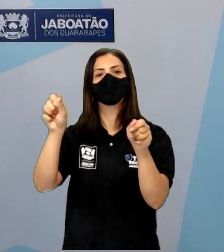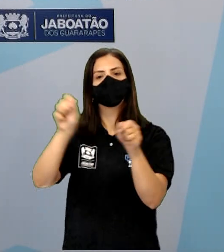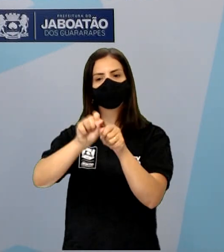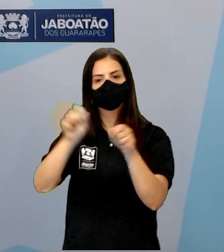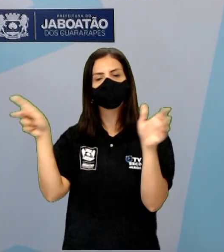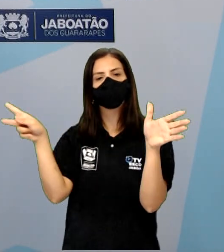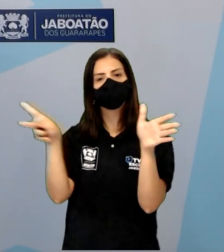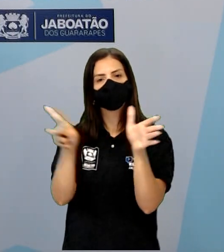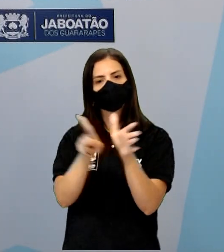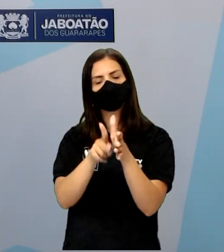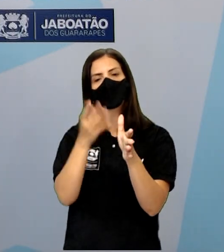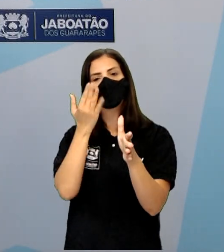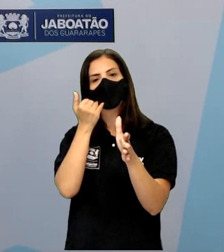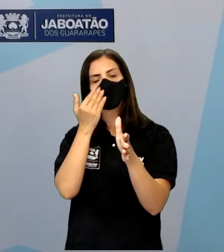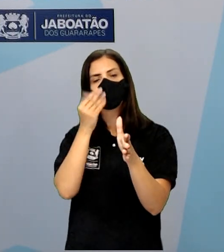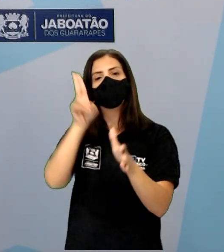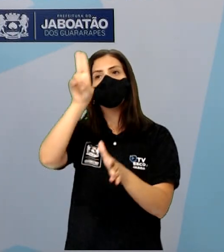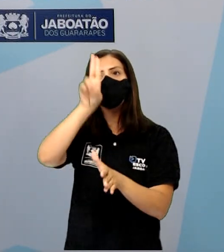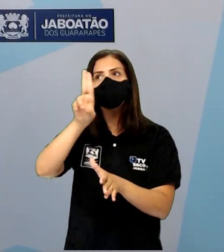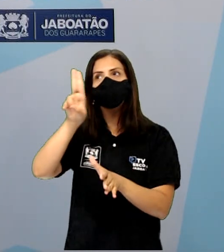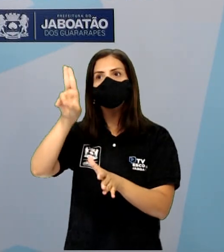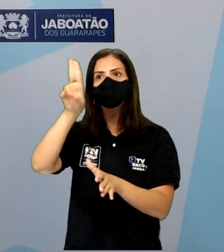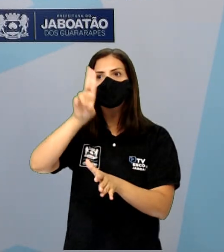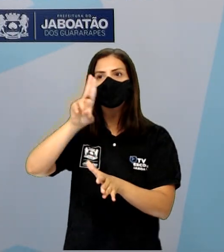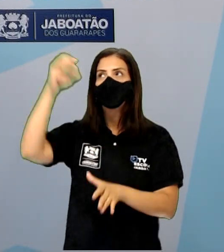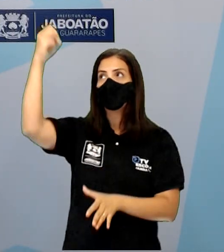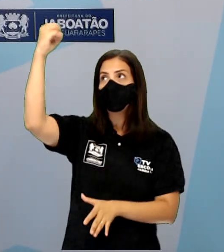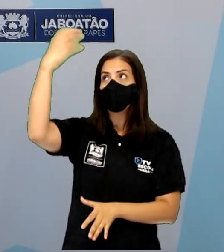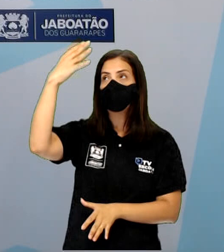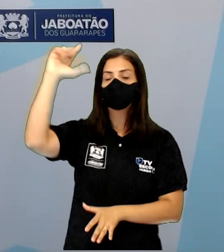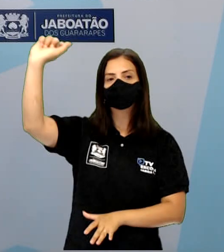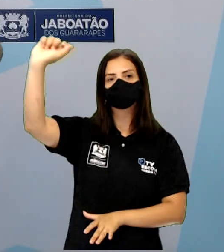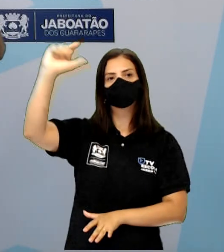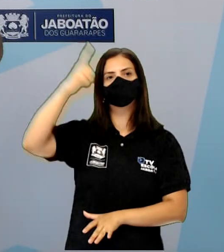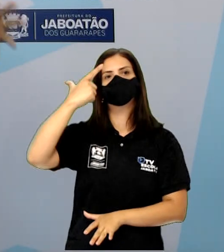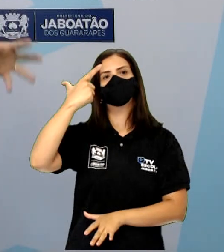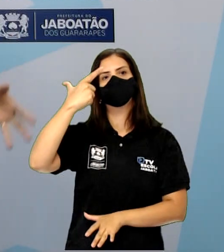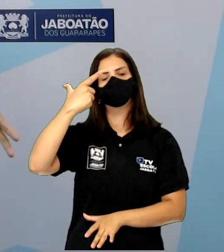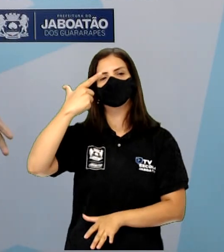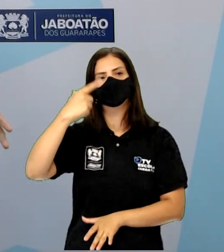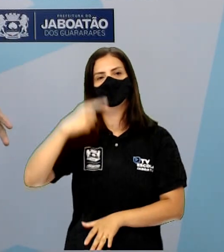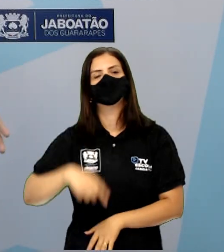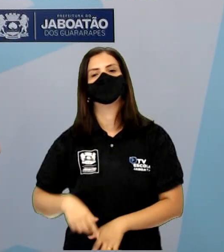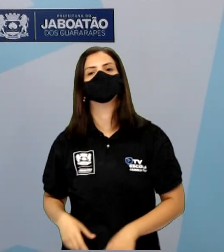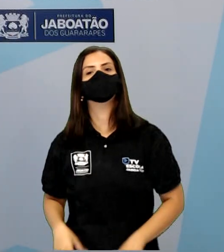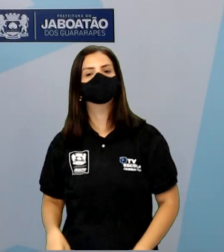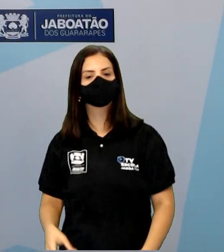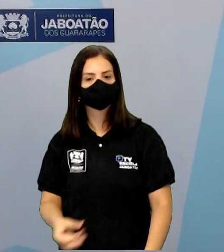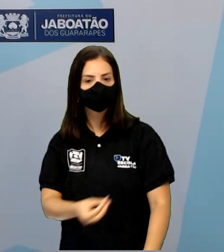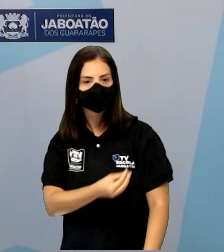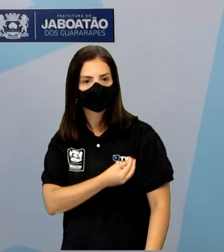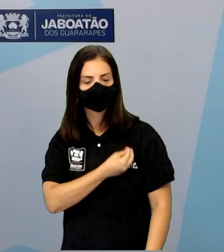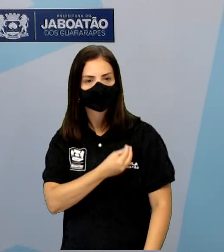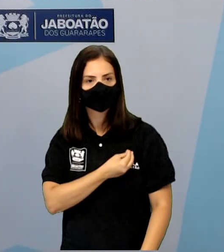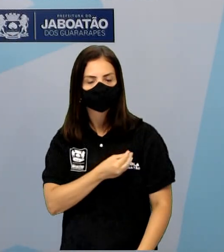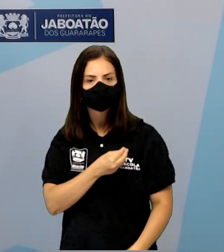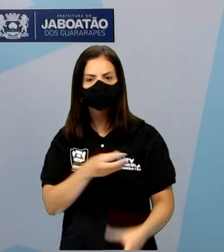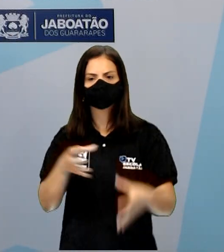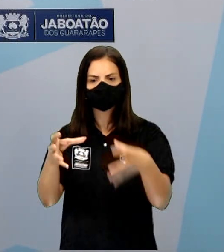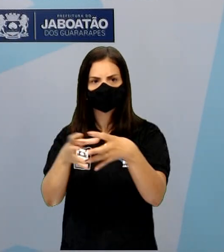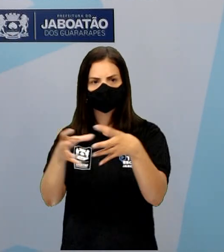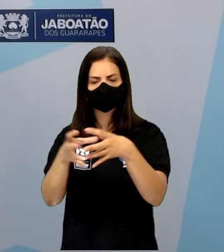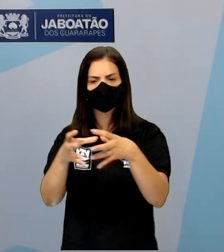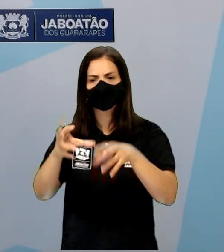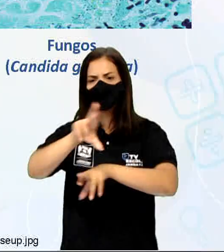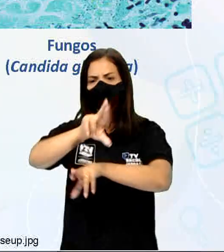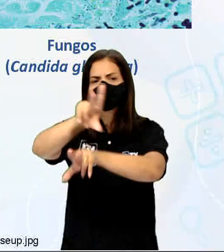Sol. Dentre os organismos eucariontes, a gente tem uma grande variedade. A gente pode observar, inclusive, aí alguns